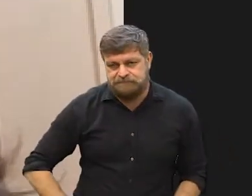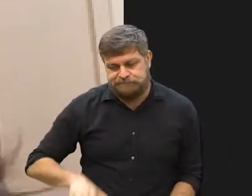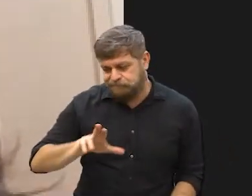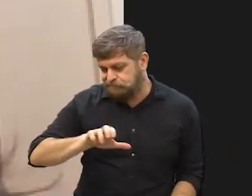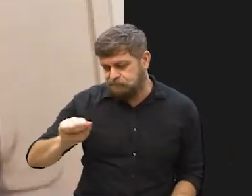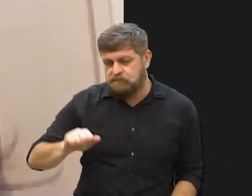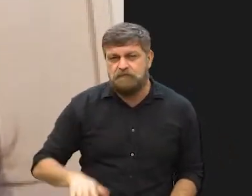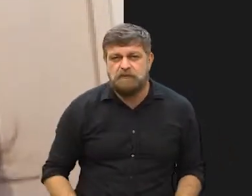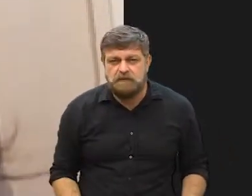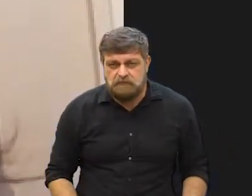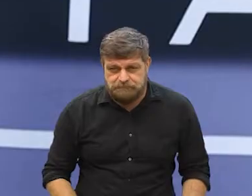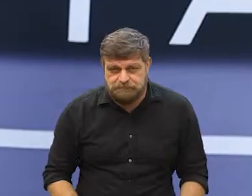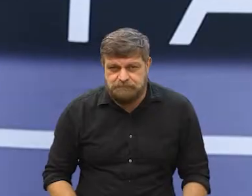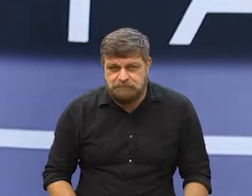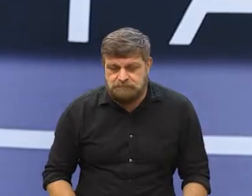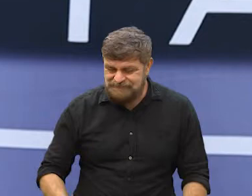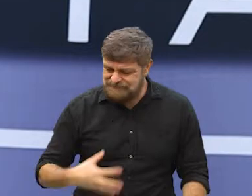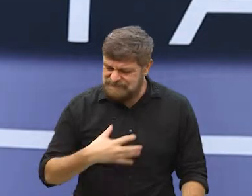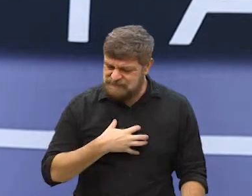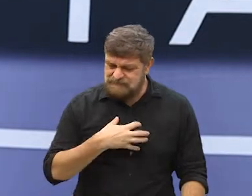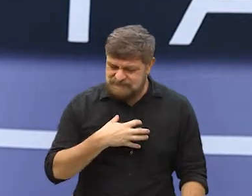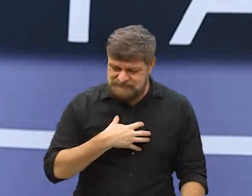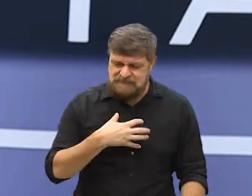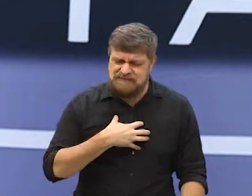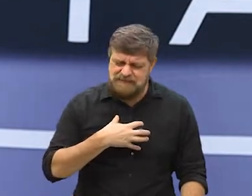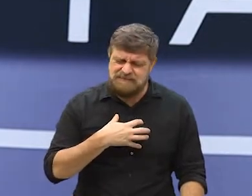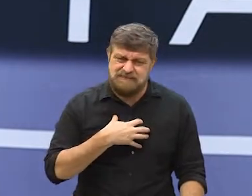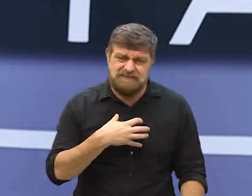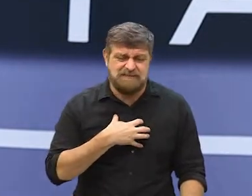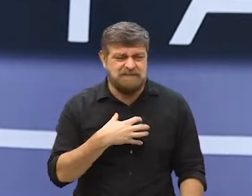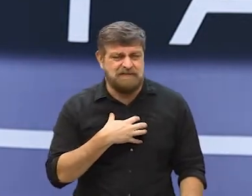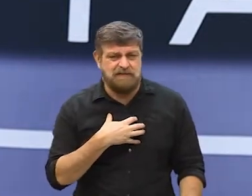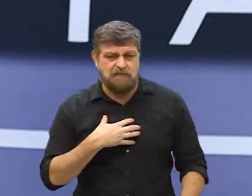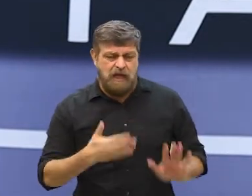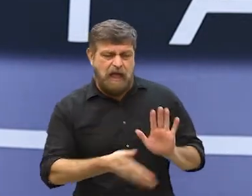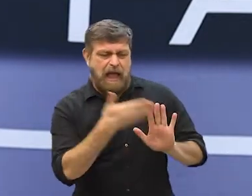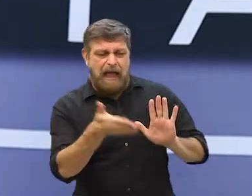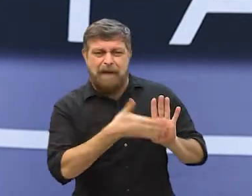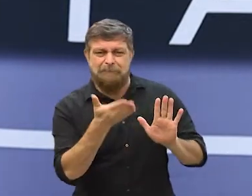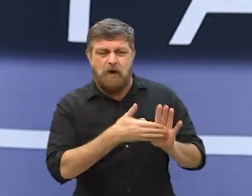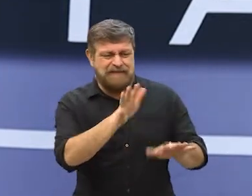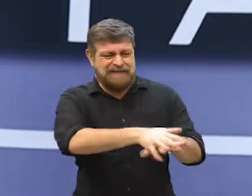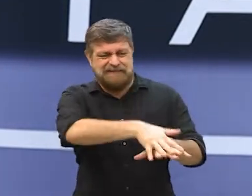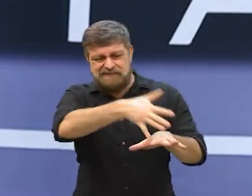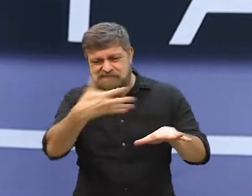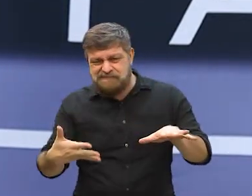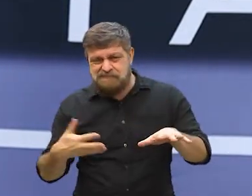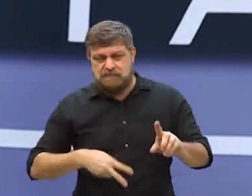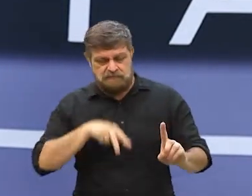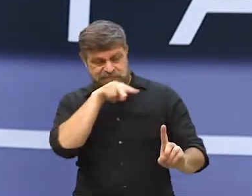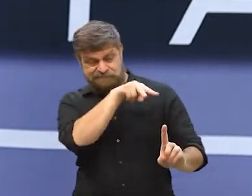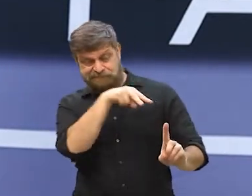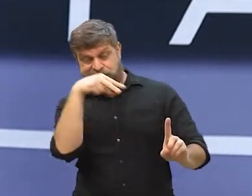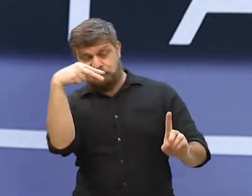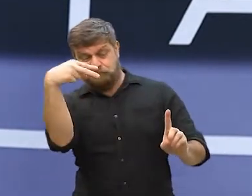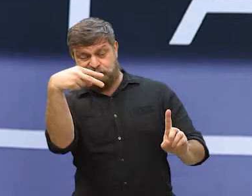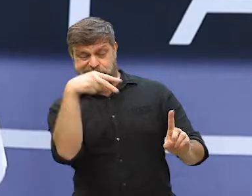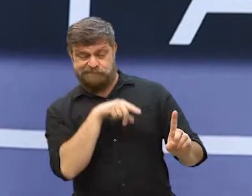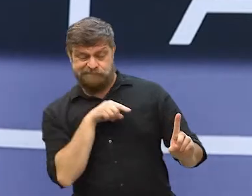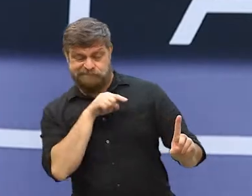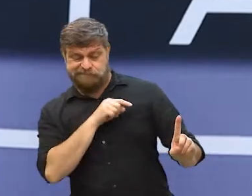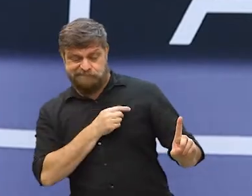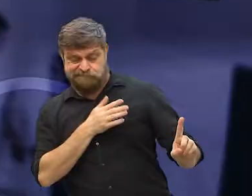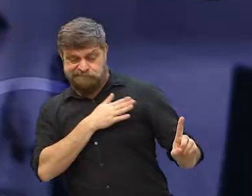né? E foi justamente essa sensação, essa moda não inclusiva, esses olhares